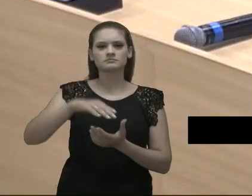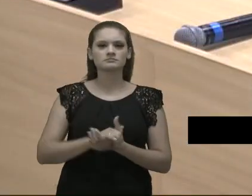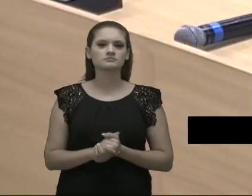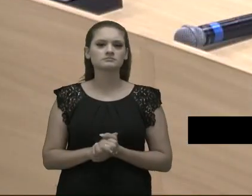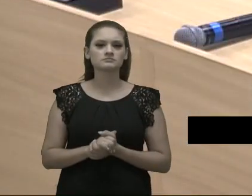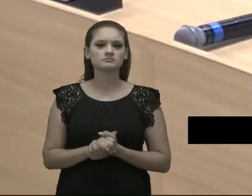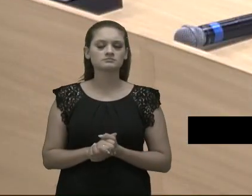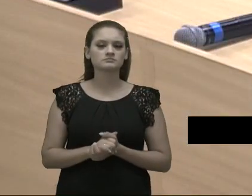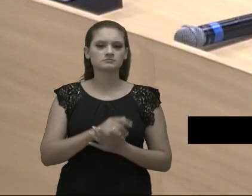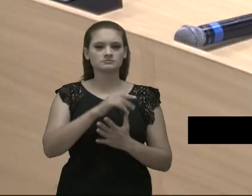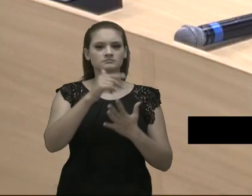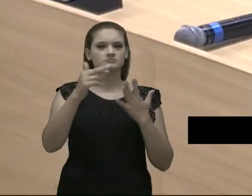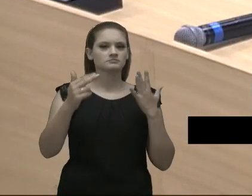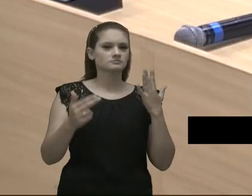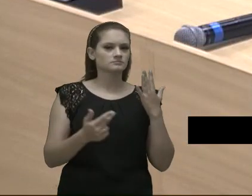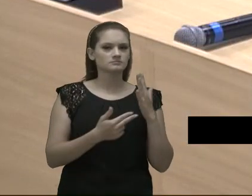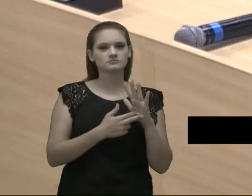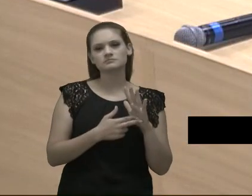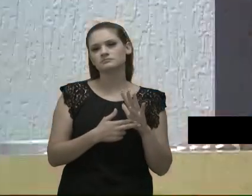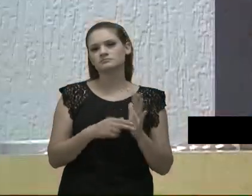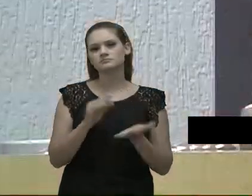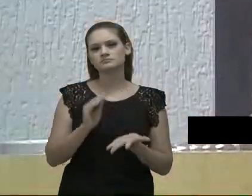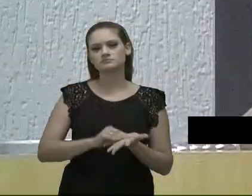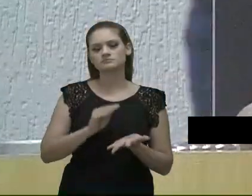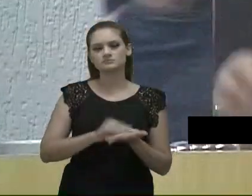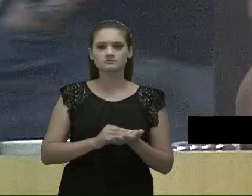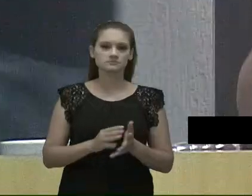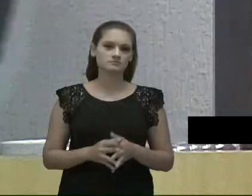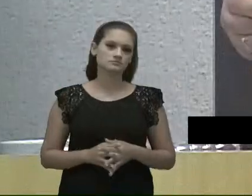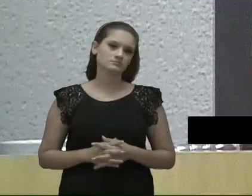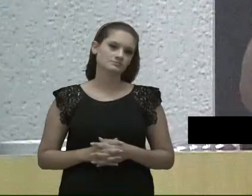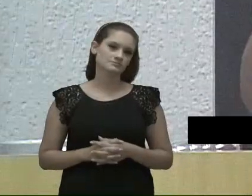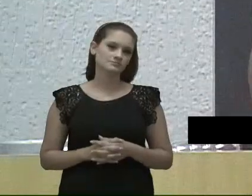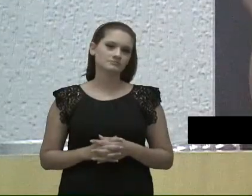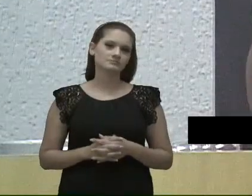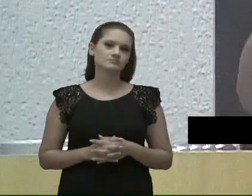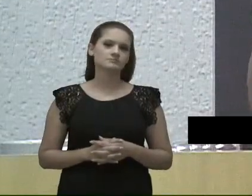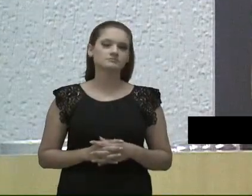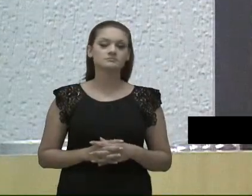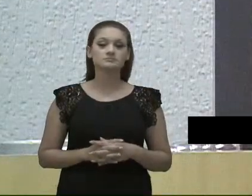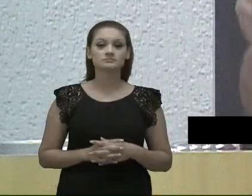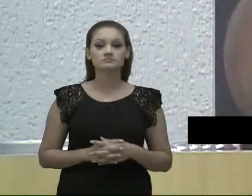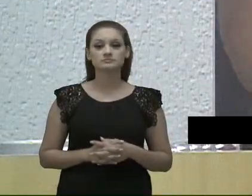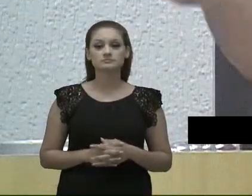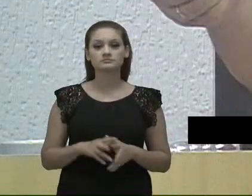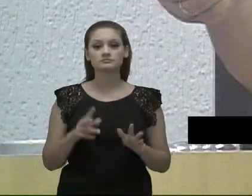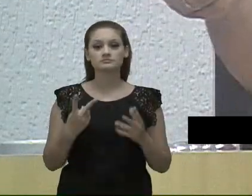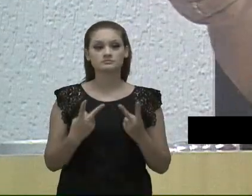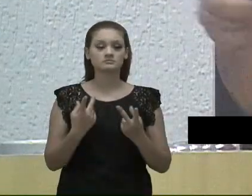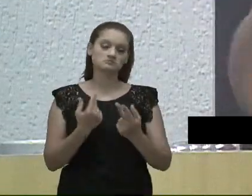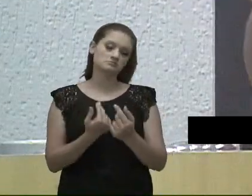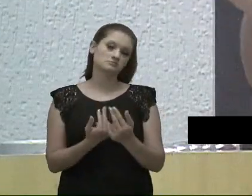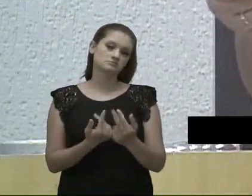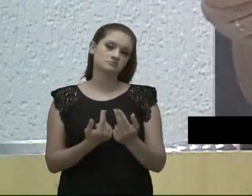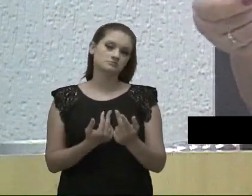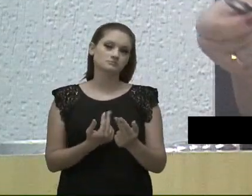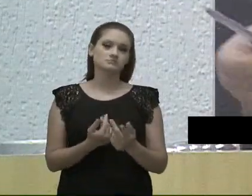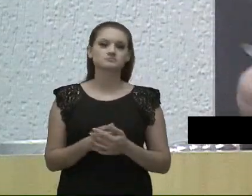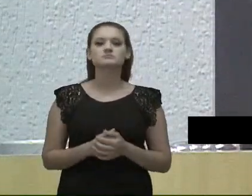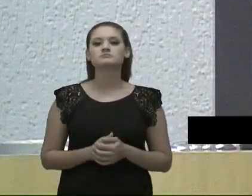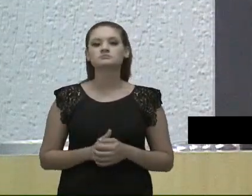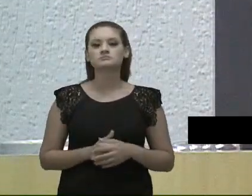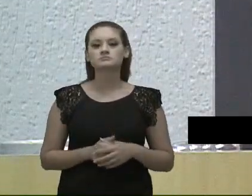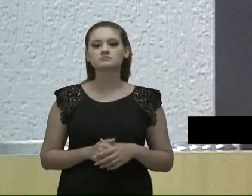Dentre outros medicamentos que também faltam. Senhora Porque acaba vereadora. Sendo os dois para a mesma situação, para